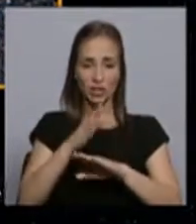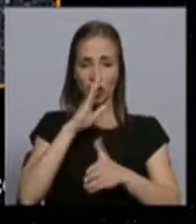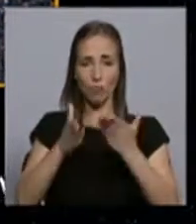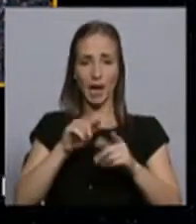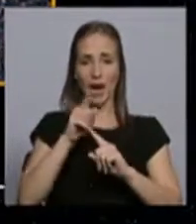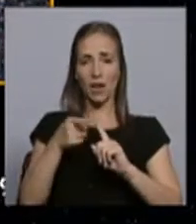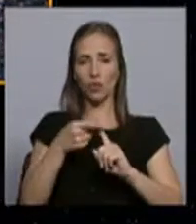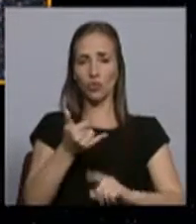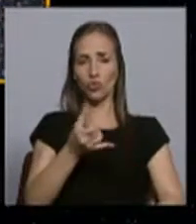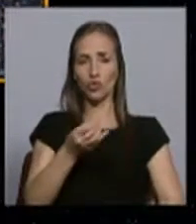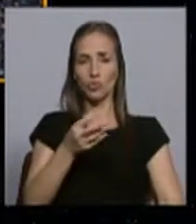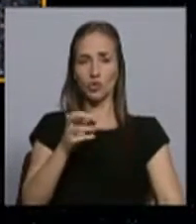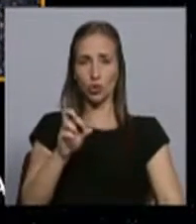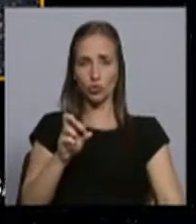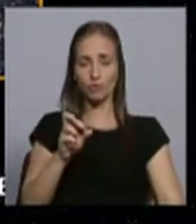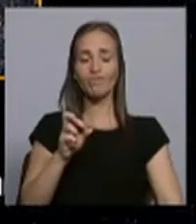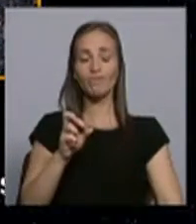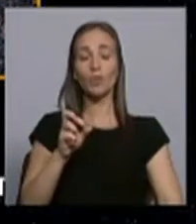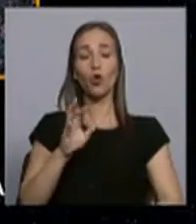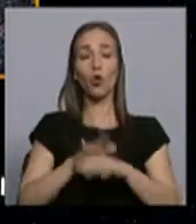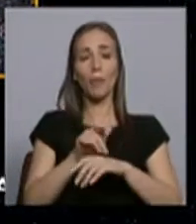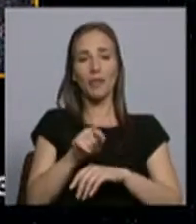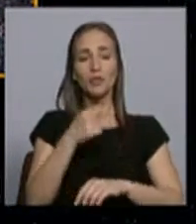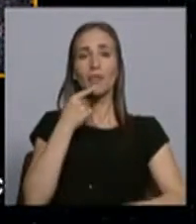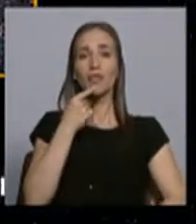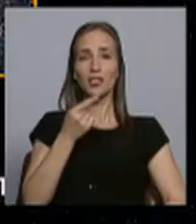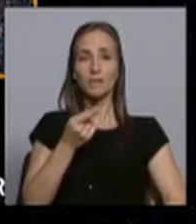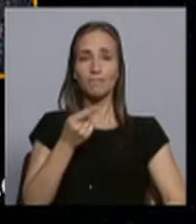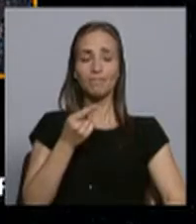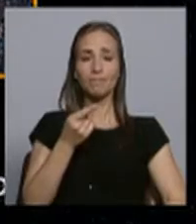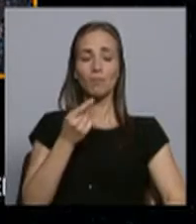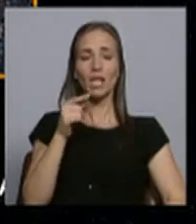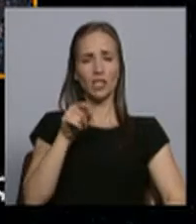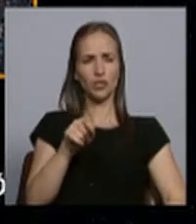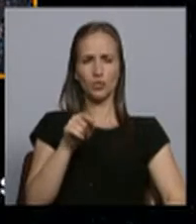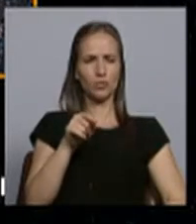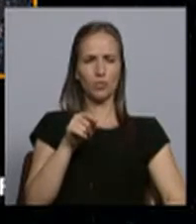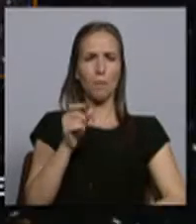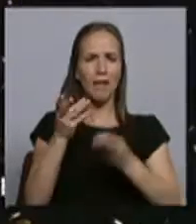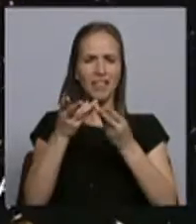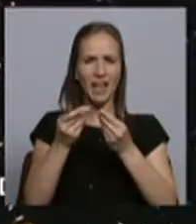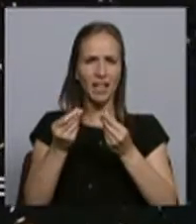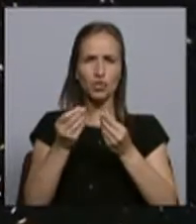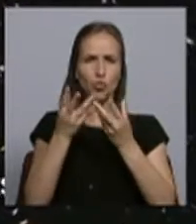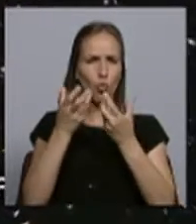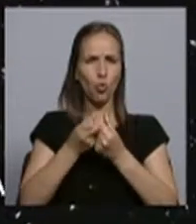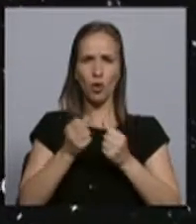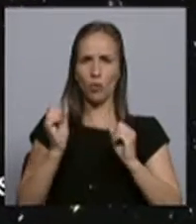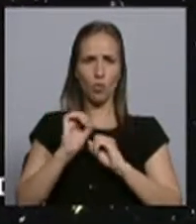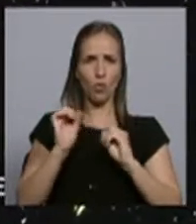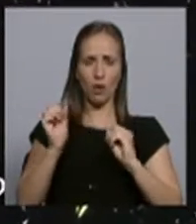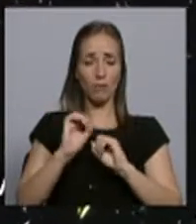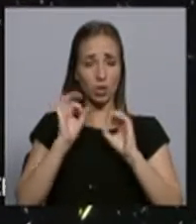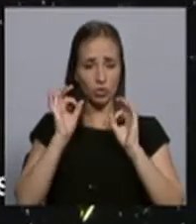e, por consequência direta, diz que, então, meus amigos, isto não tem mesmo matéria escura. Esta galáxia não tem matéria